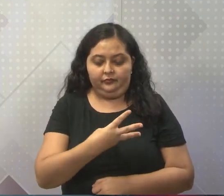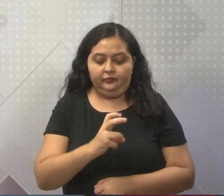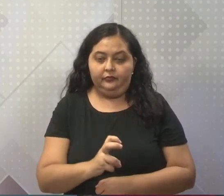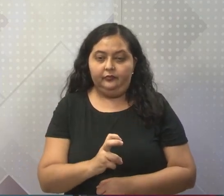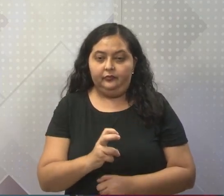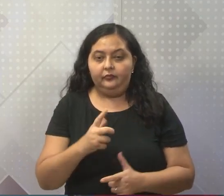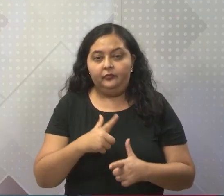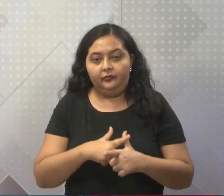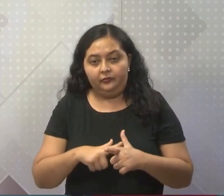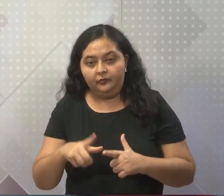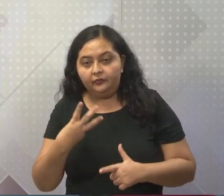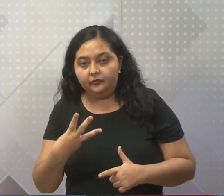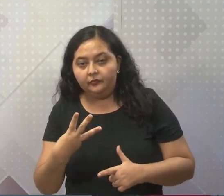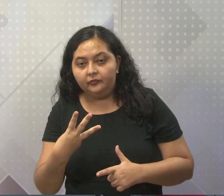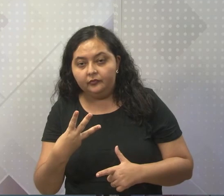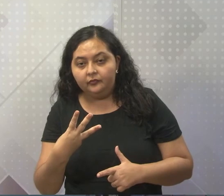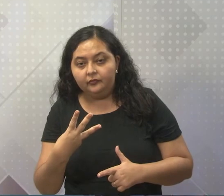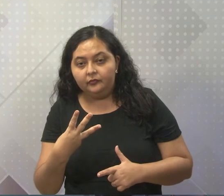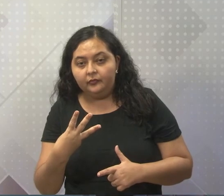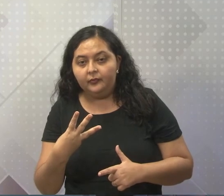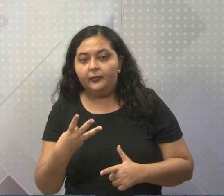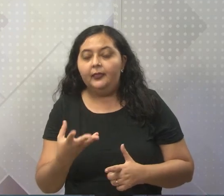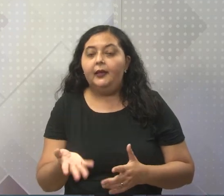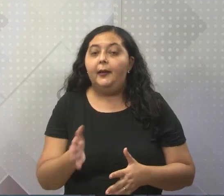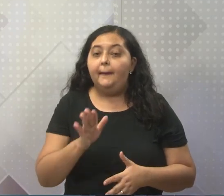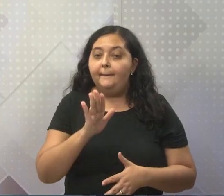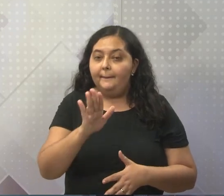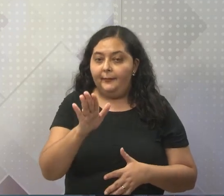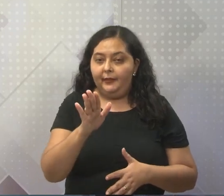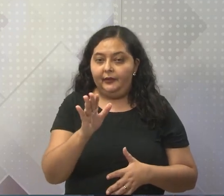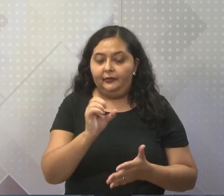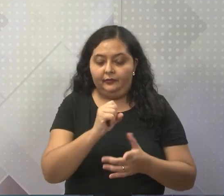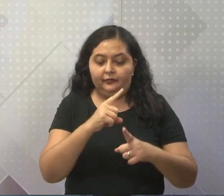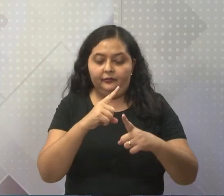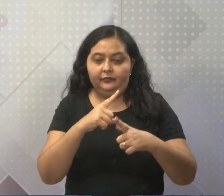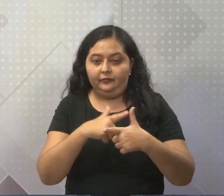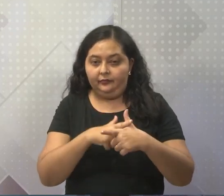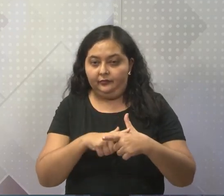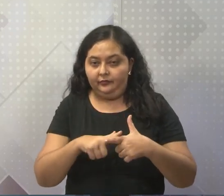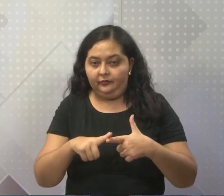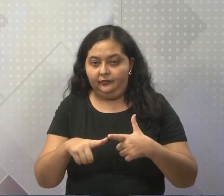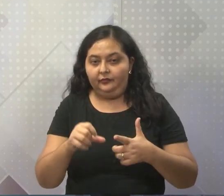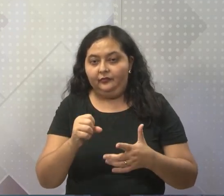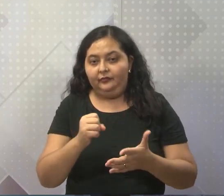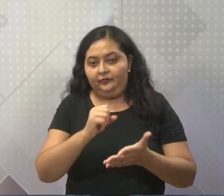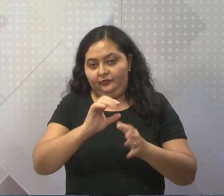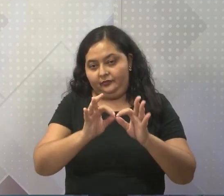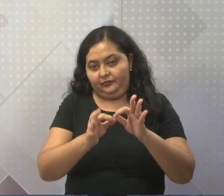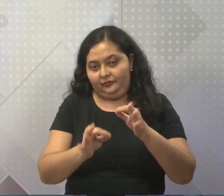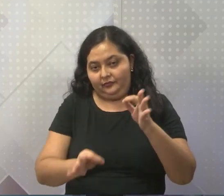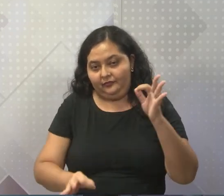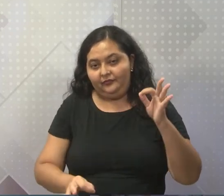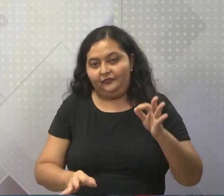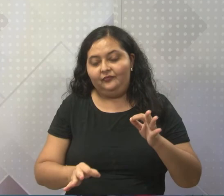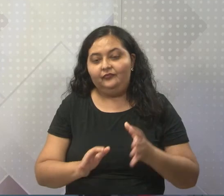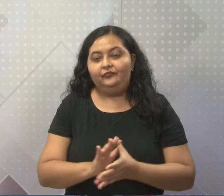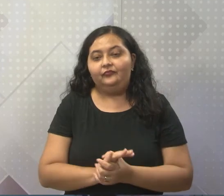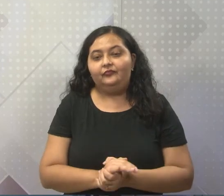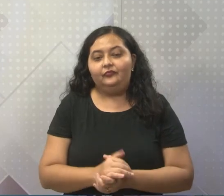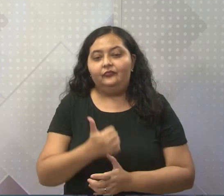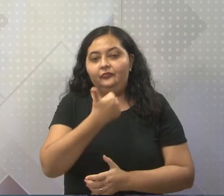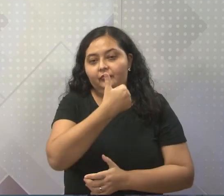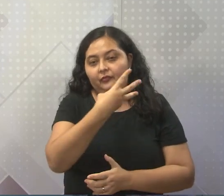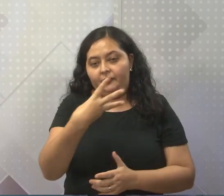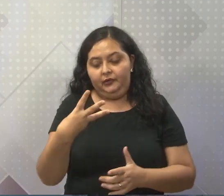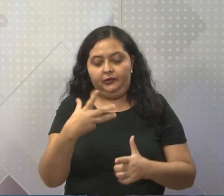135 pode ser dividido por 3, mas vamos fazer a conta porque, sinceramente, eu não decoro todas. 13 dividido